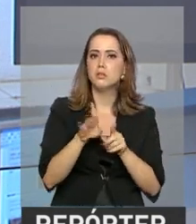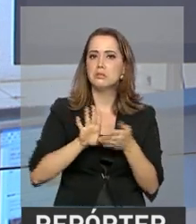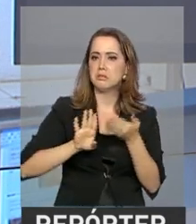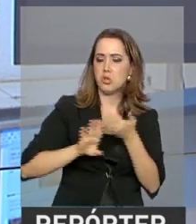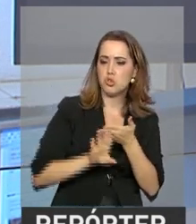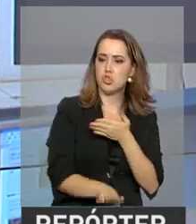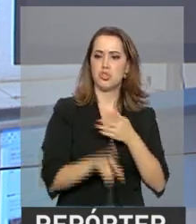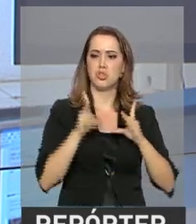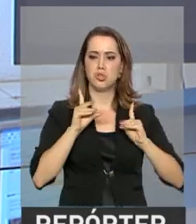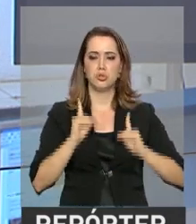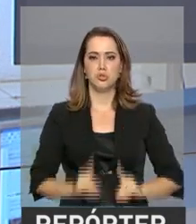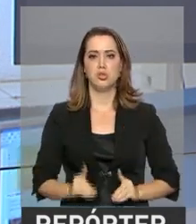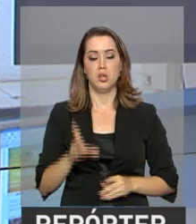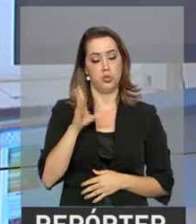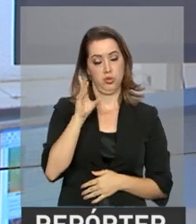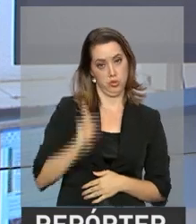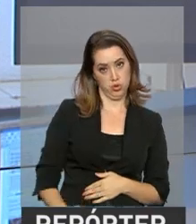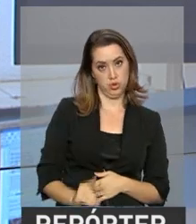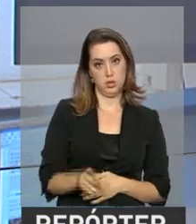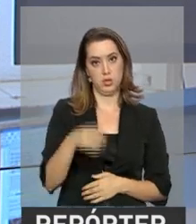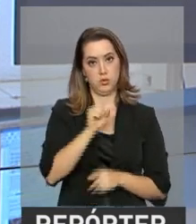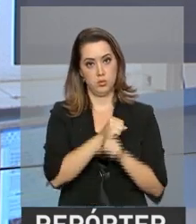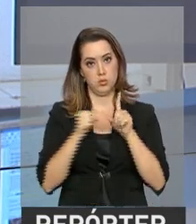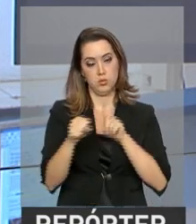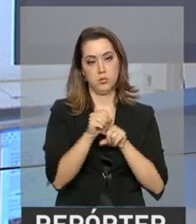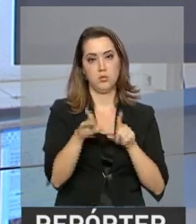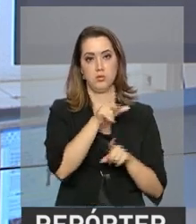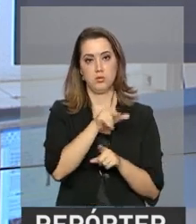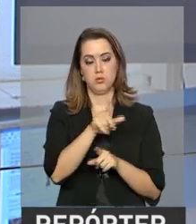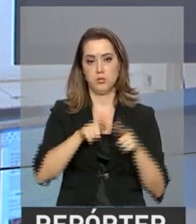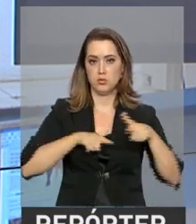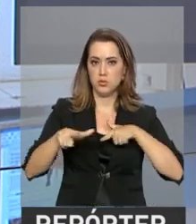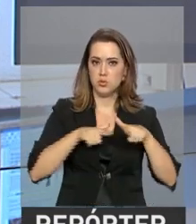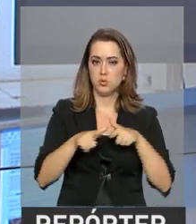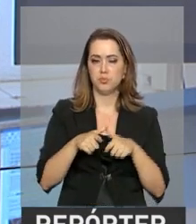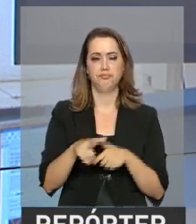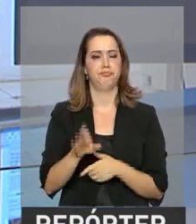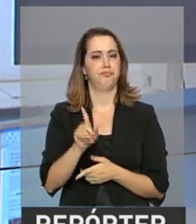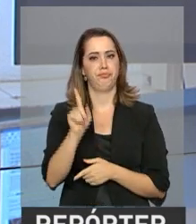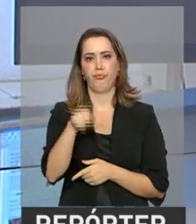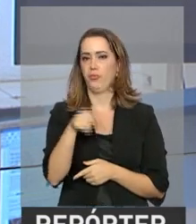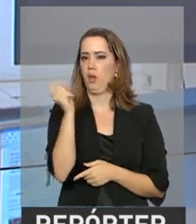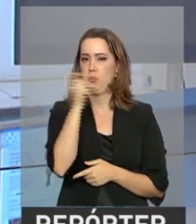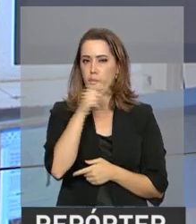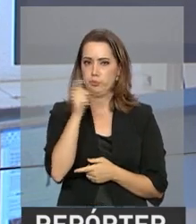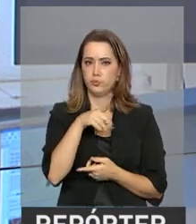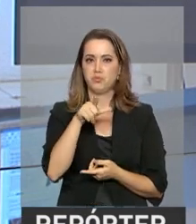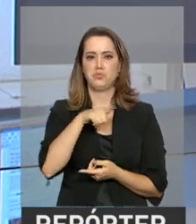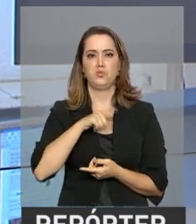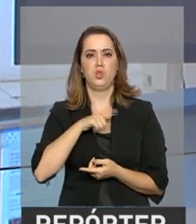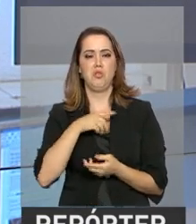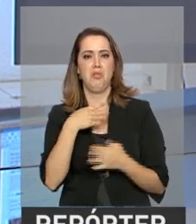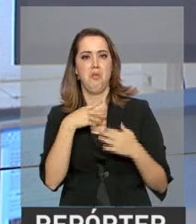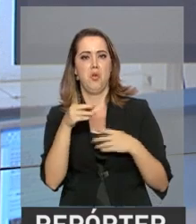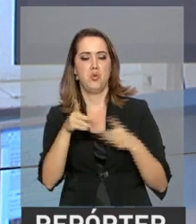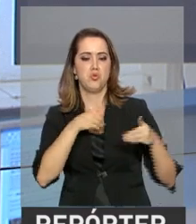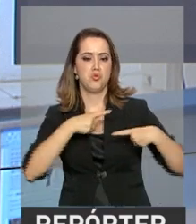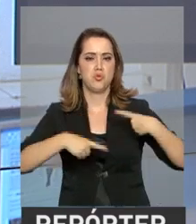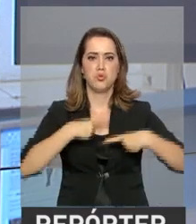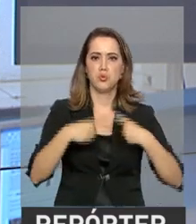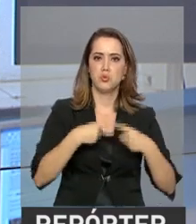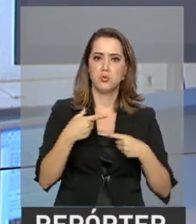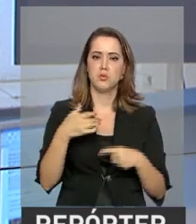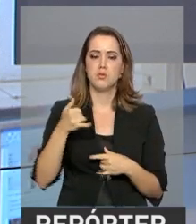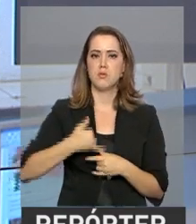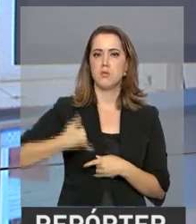sociais, previdenciários e trabalhistas. De acordo com a nota, não é verdade que esteja em debate a idade mínima de 70 ou